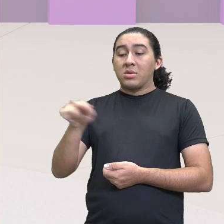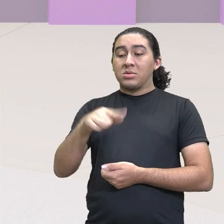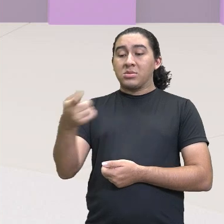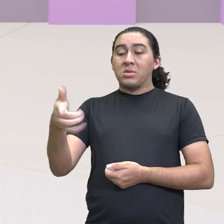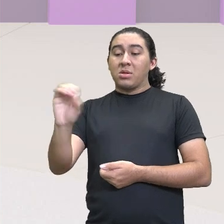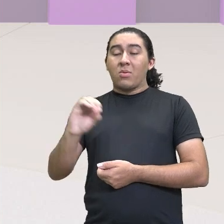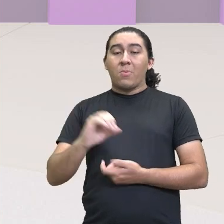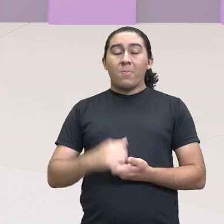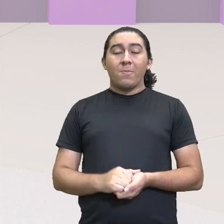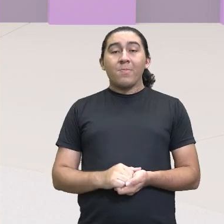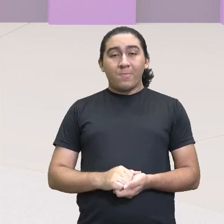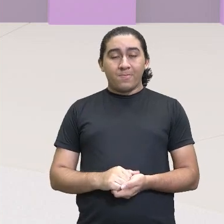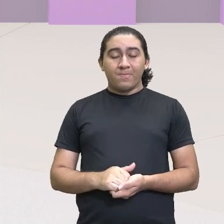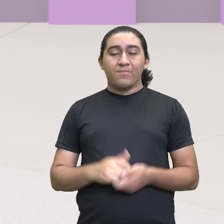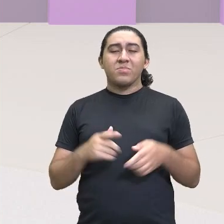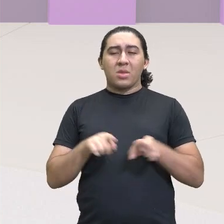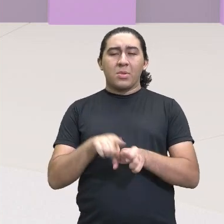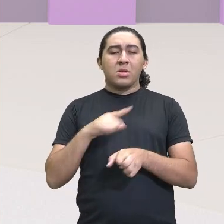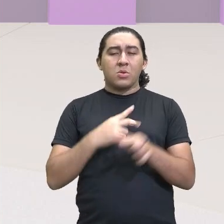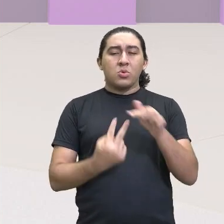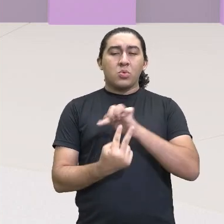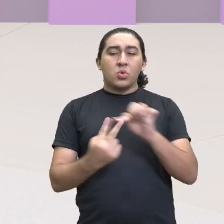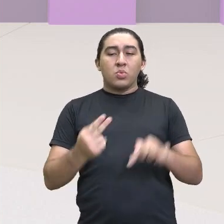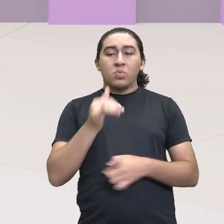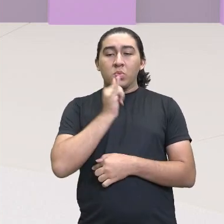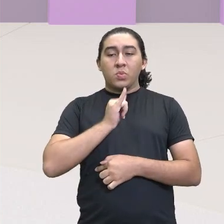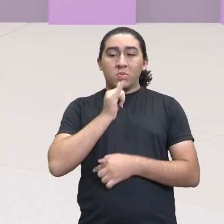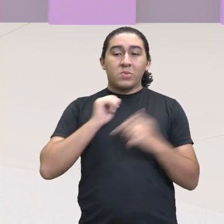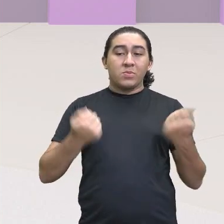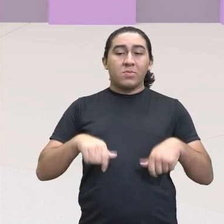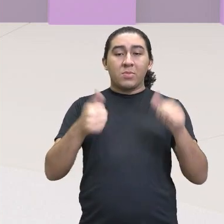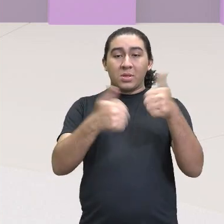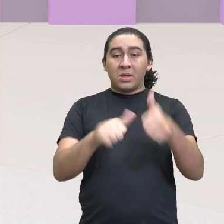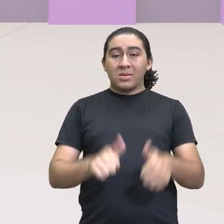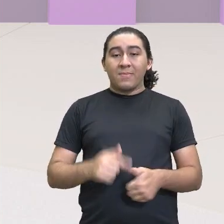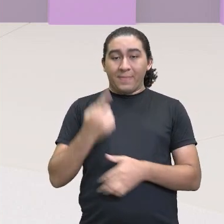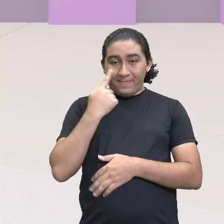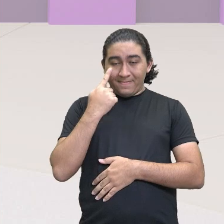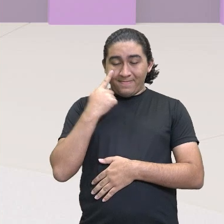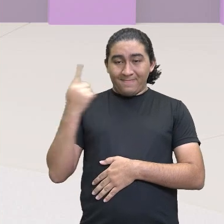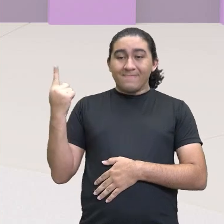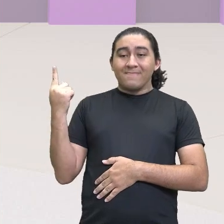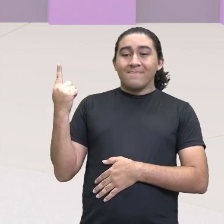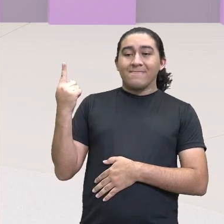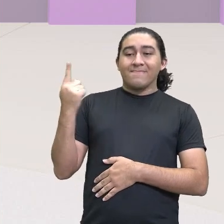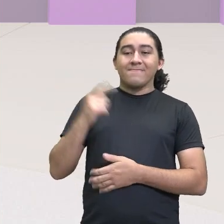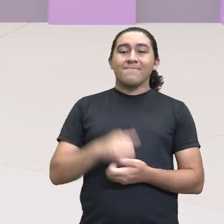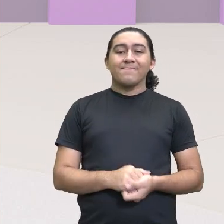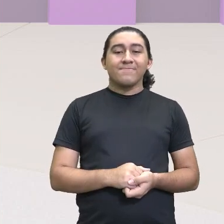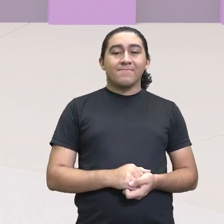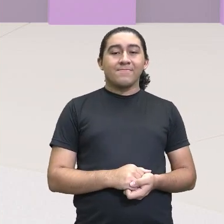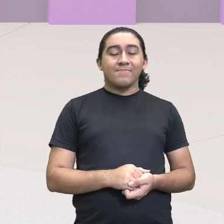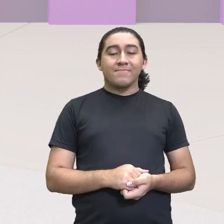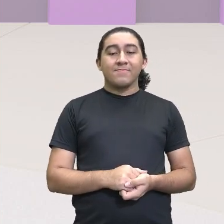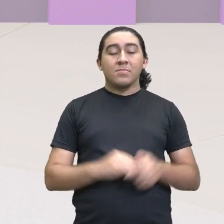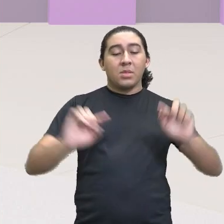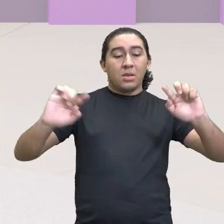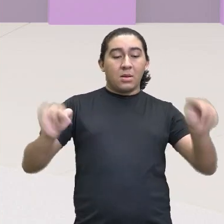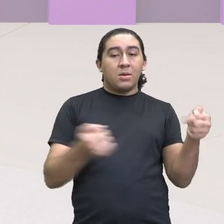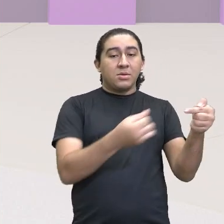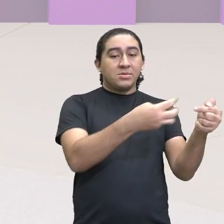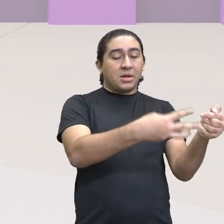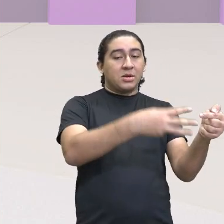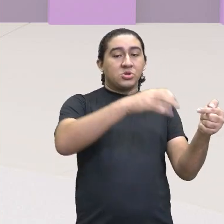nós trouxemos aqui dois exemplos para a gente analisar. Olha o primeiro aí na tela. Essa PG aqui, ó,